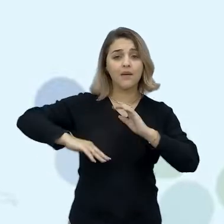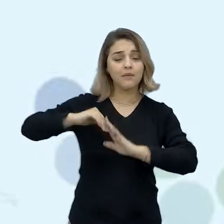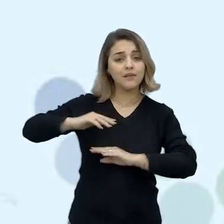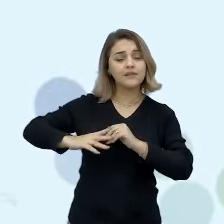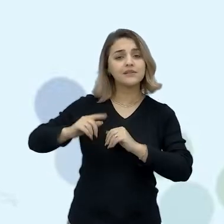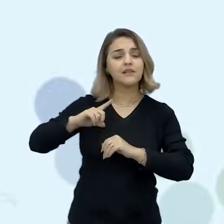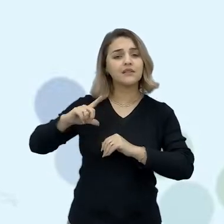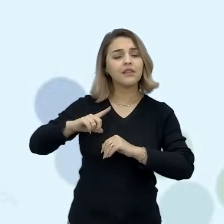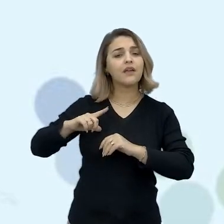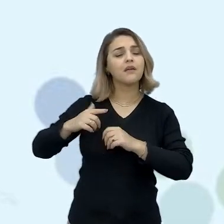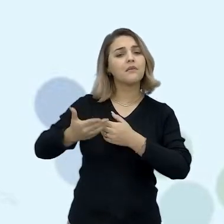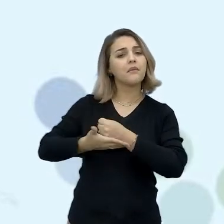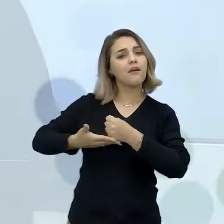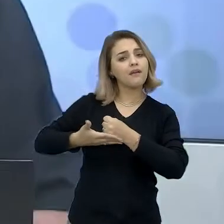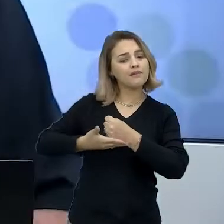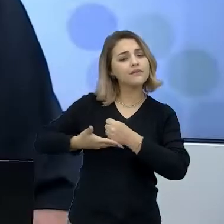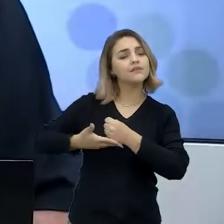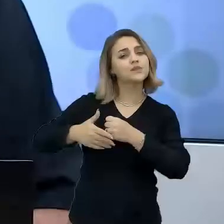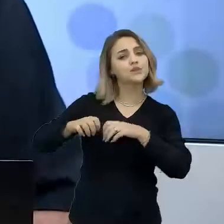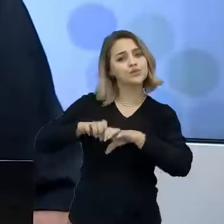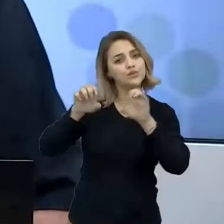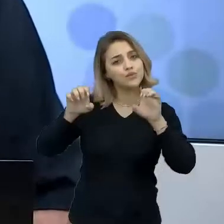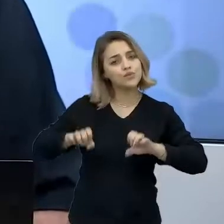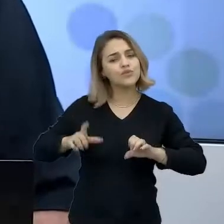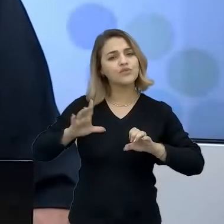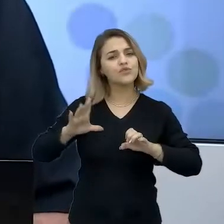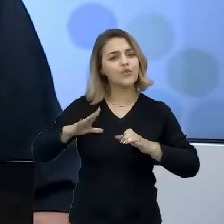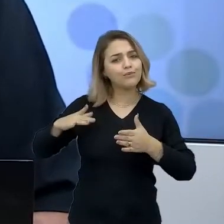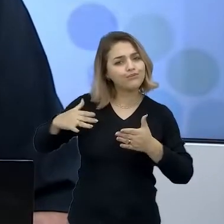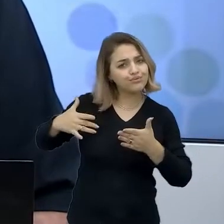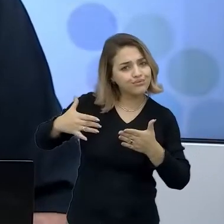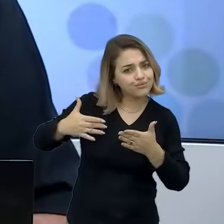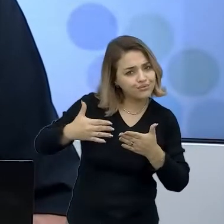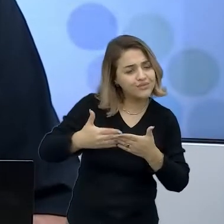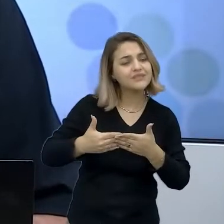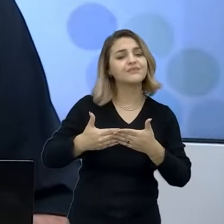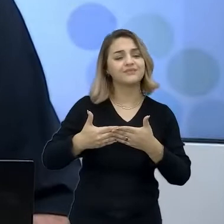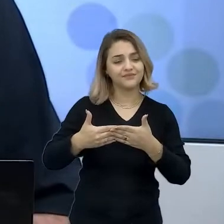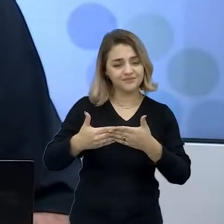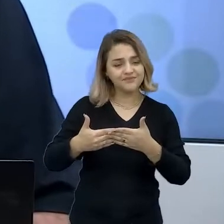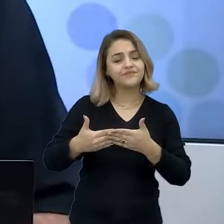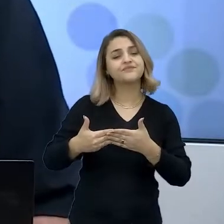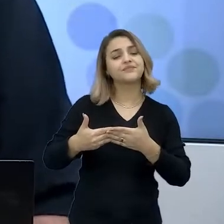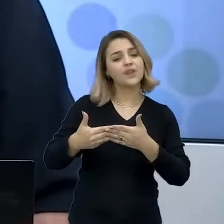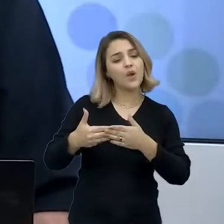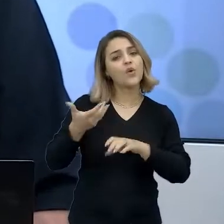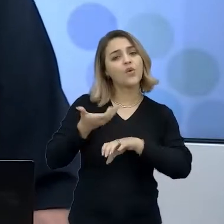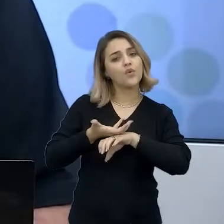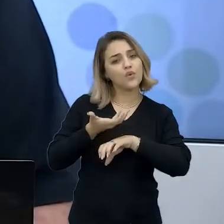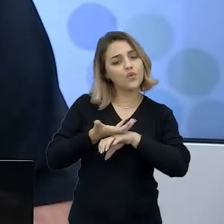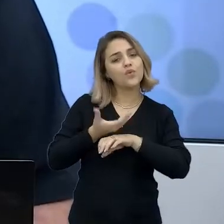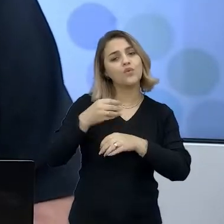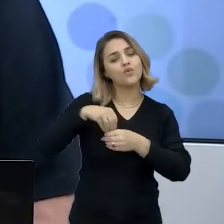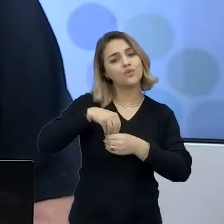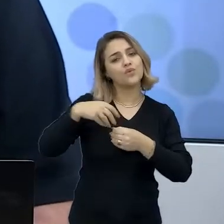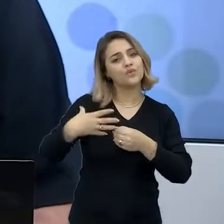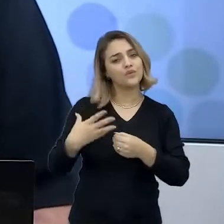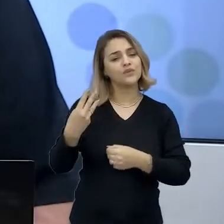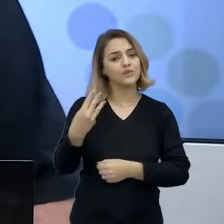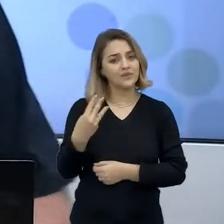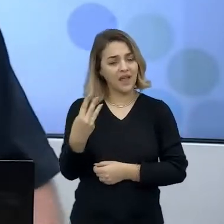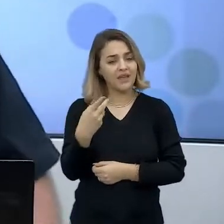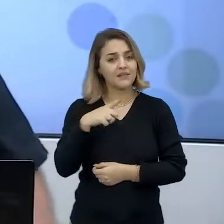eixos estruturantes que nós estamos trabalhando desde o início aí deste componente 3 aí, que faz parte